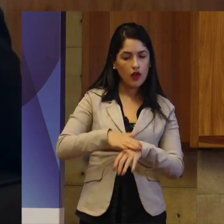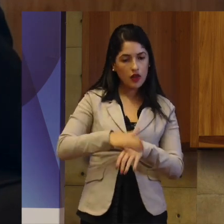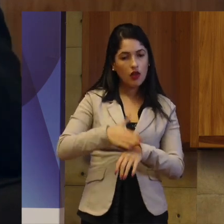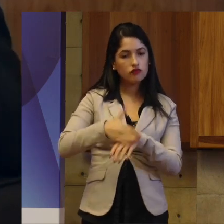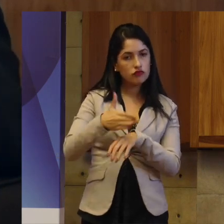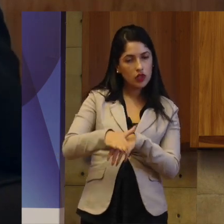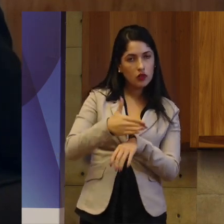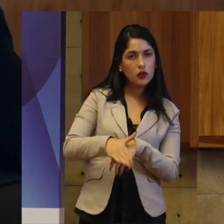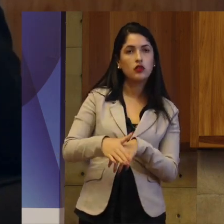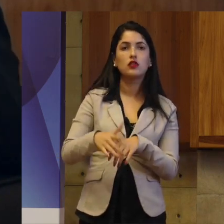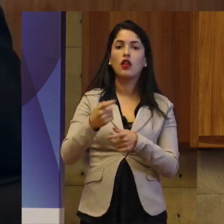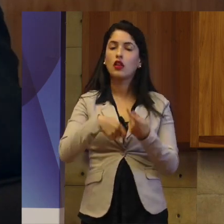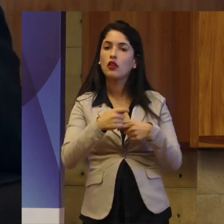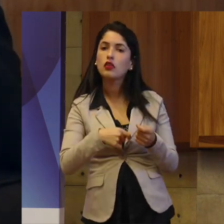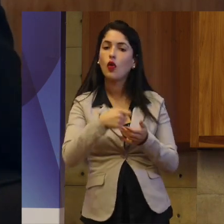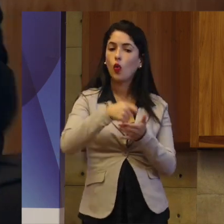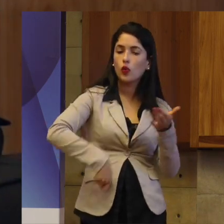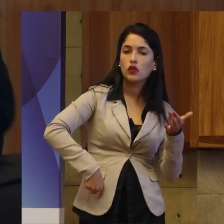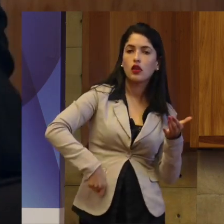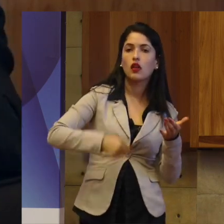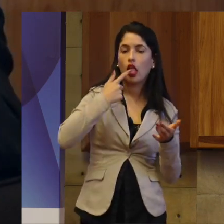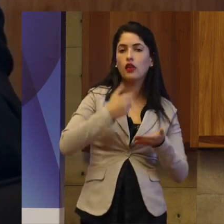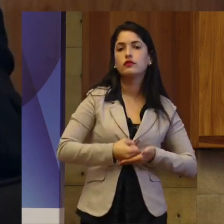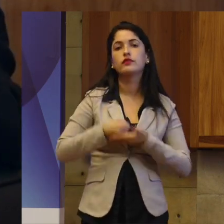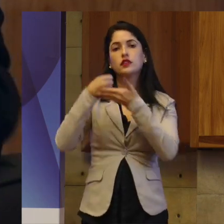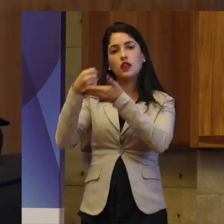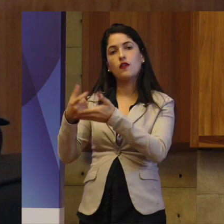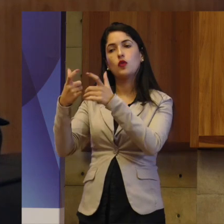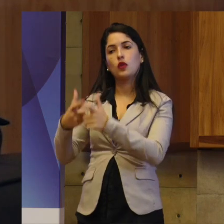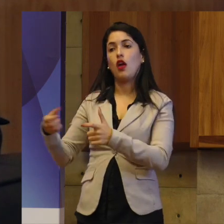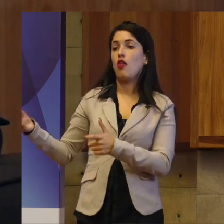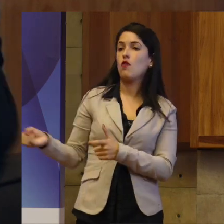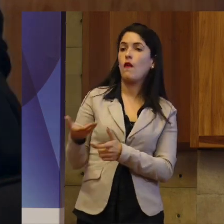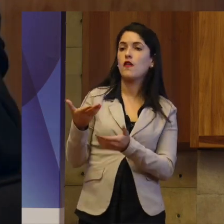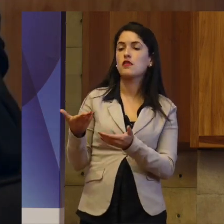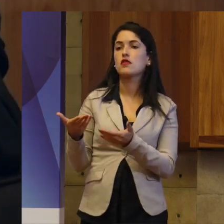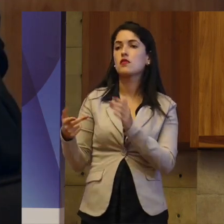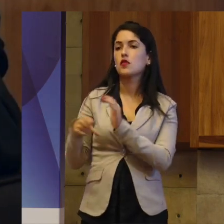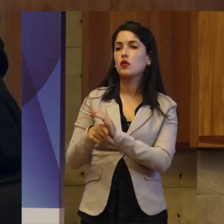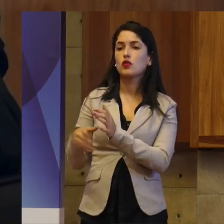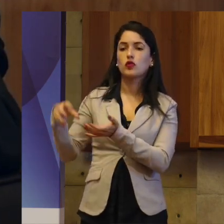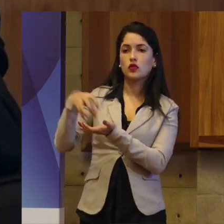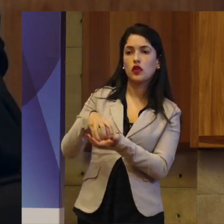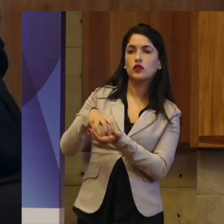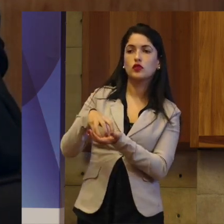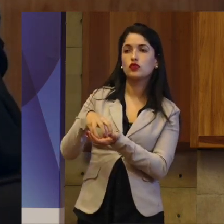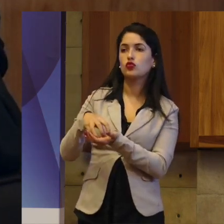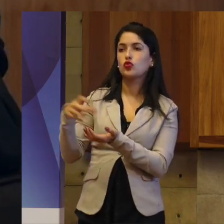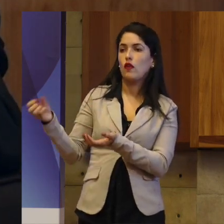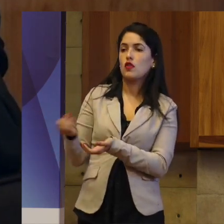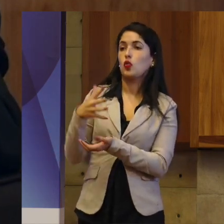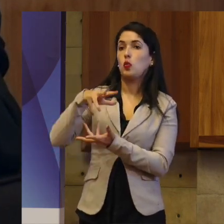treinamento, ensina eles a negociar um contrato e leva para um ambiente de inovação num dos grandes centros de inovação do resto do mundo. Nós